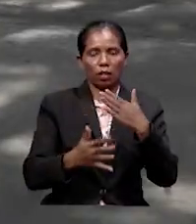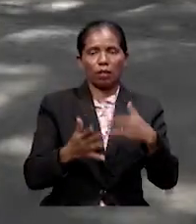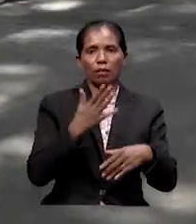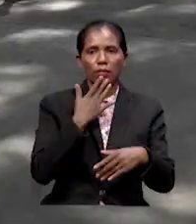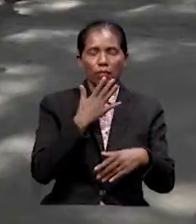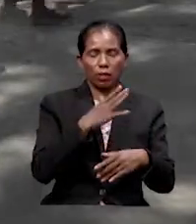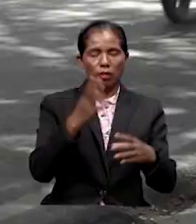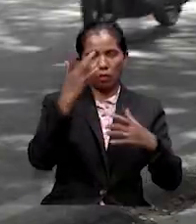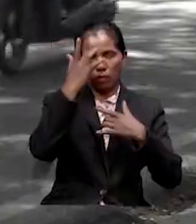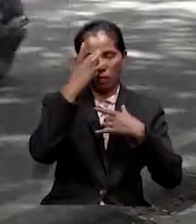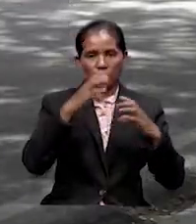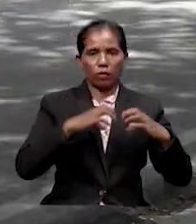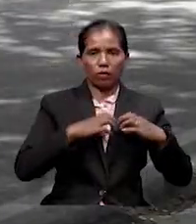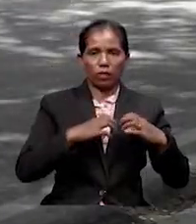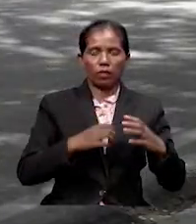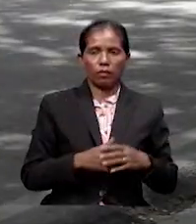moras fuang.